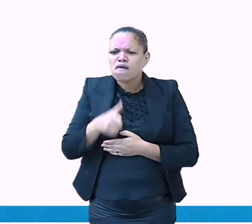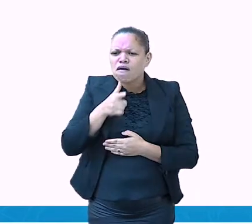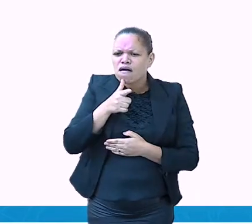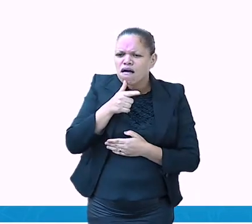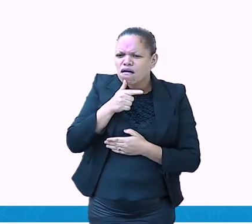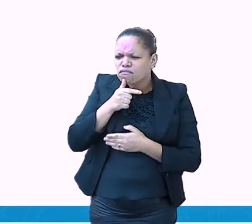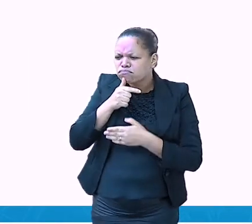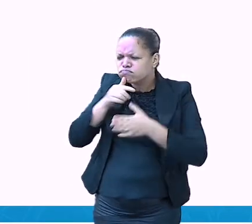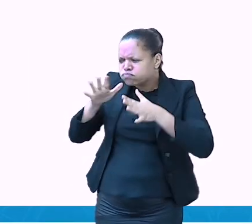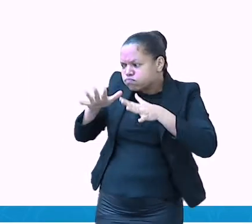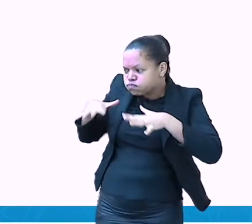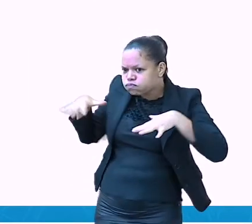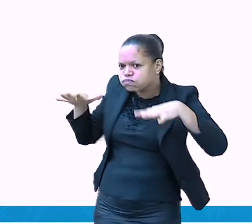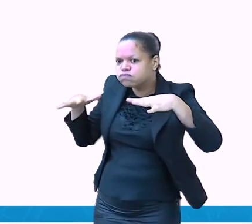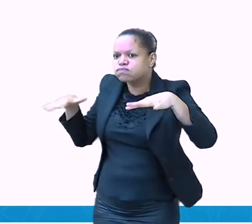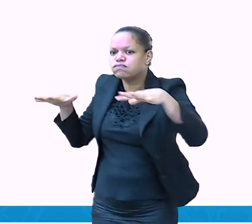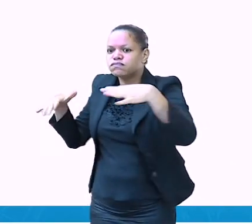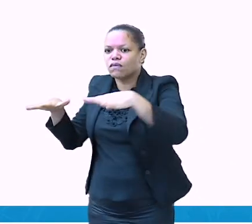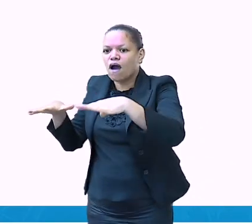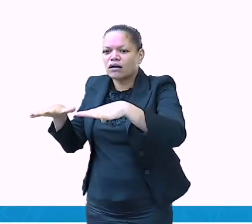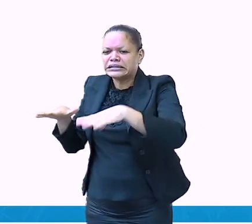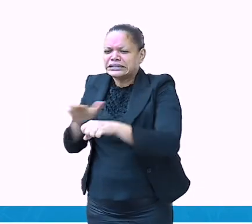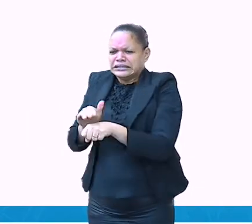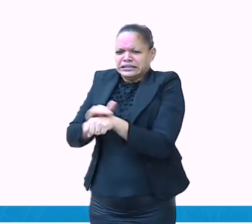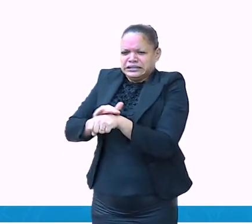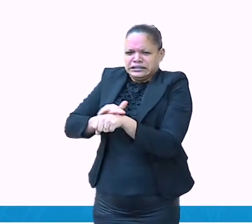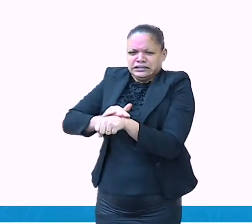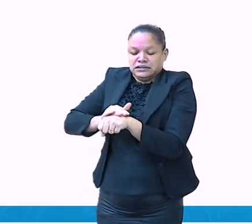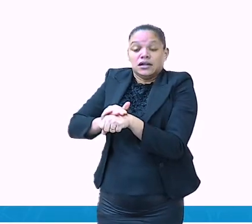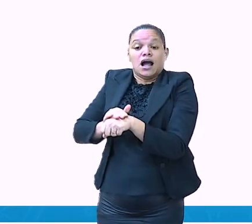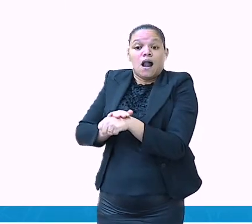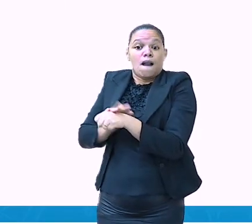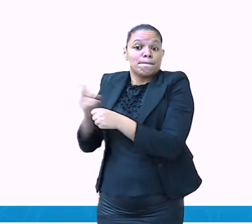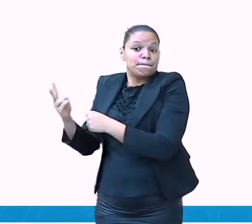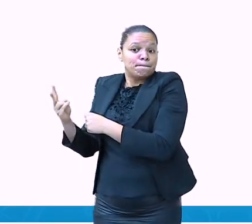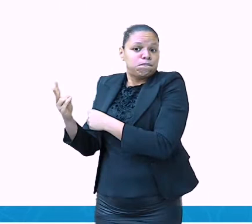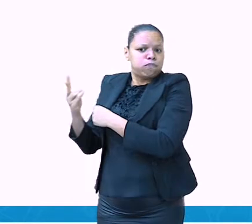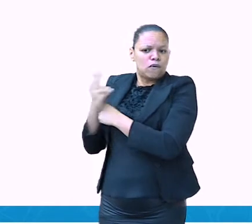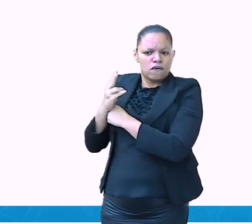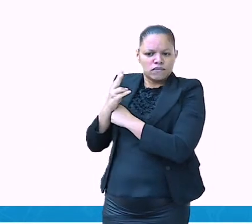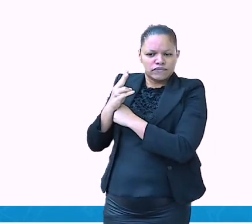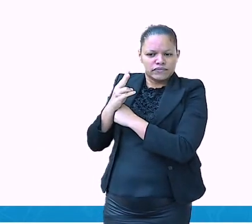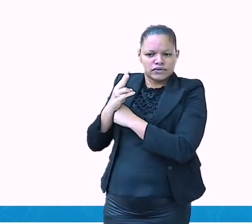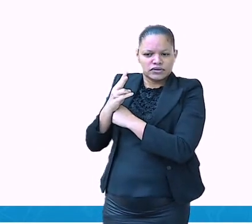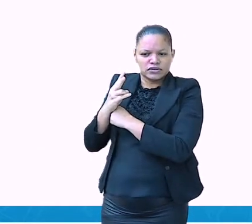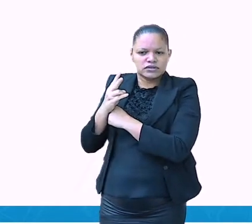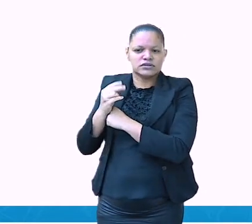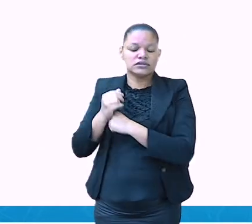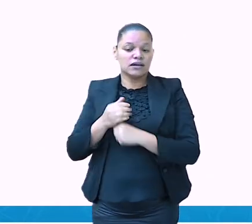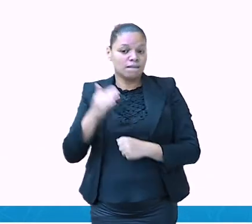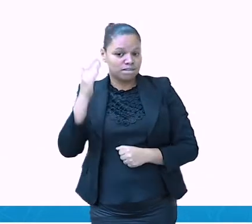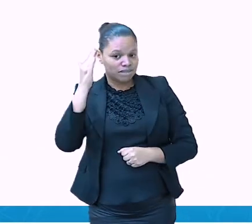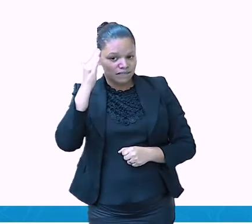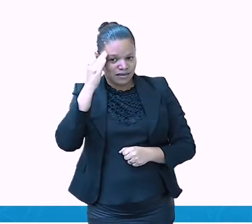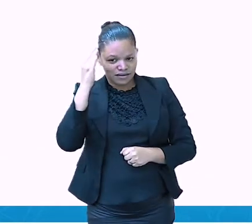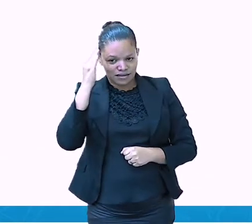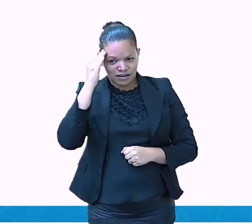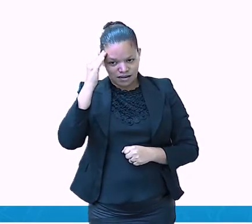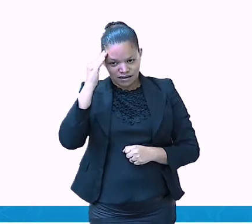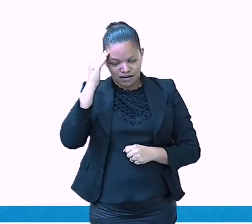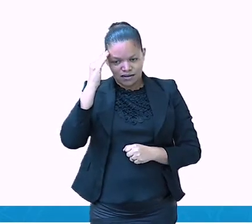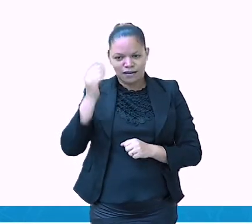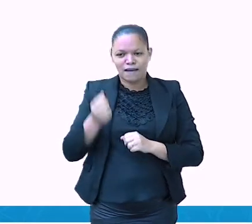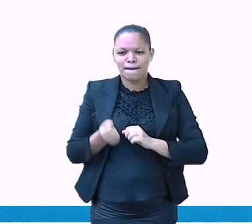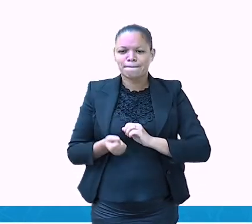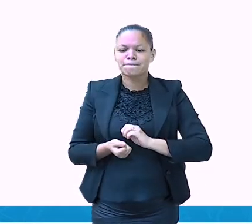defesa, tá? Ela entendia que você estava ameaçando ela. Então, ela acha que você